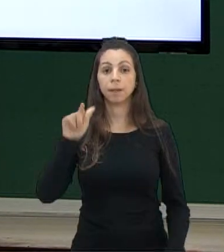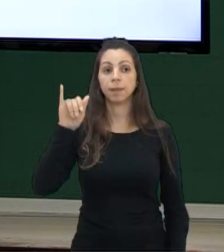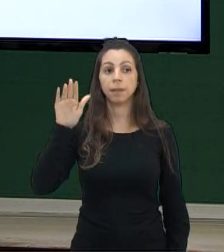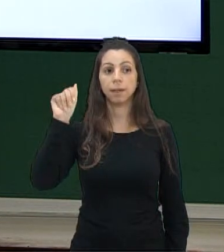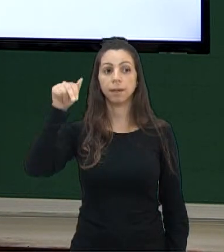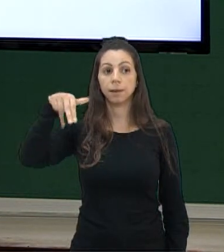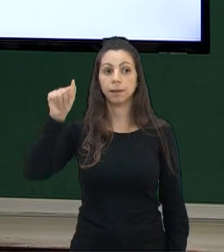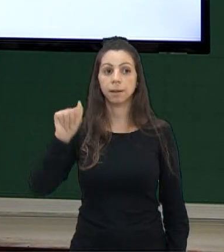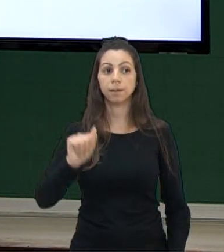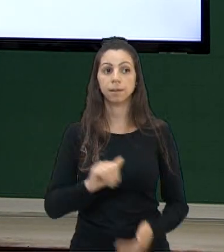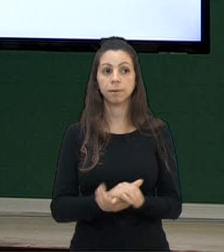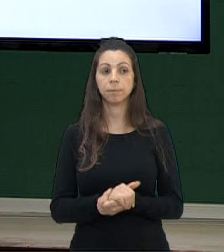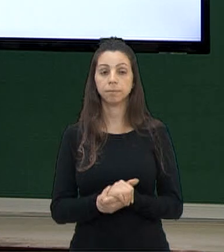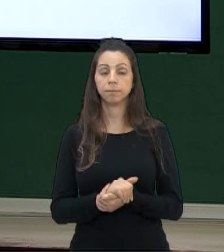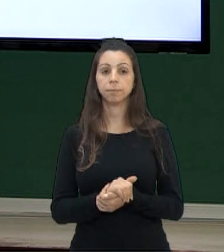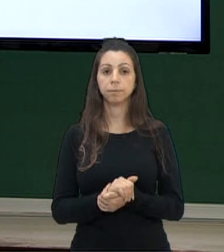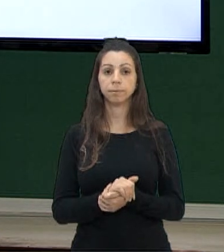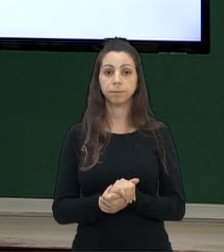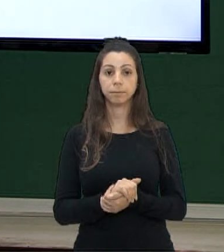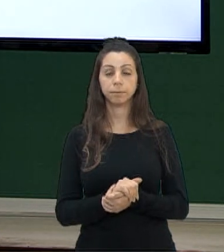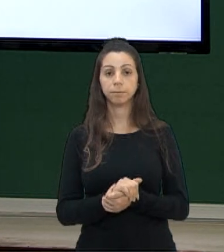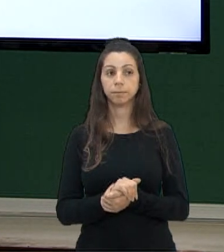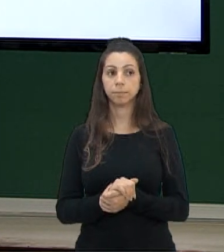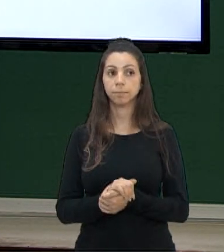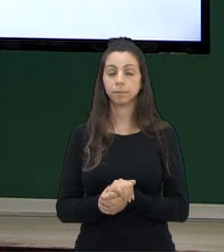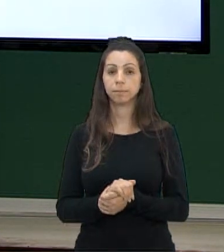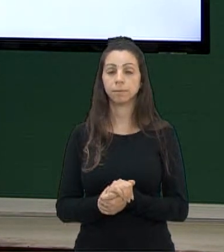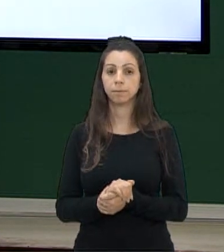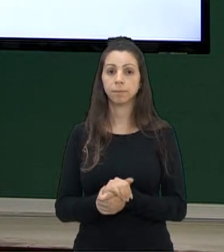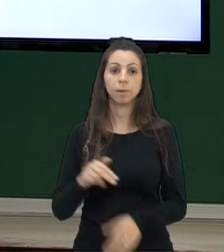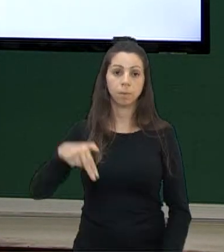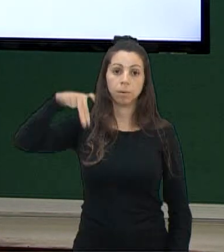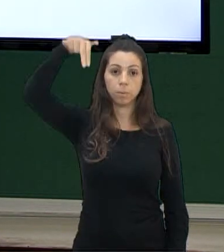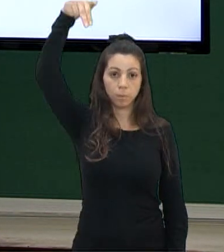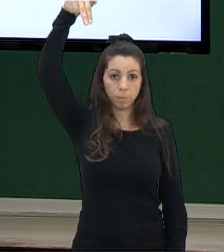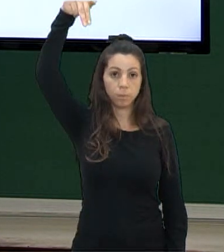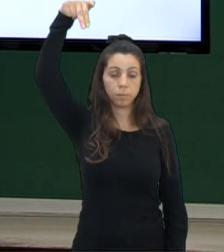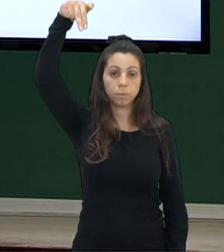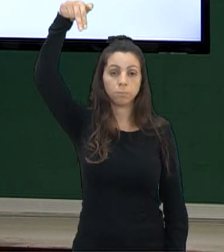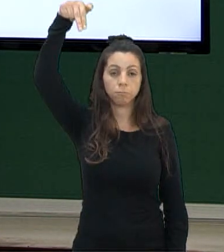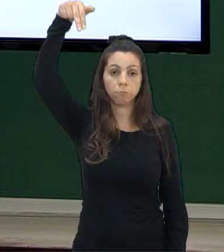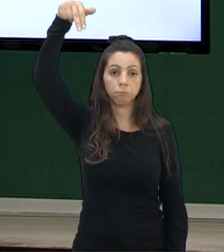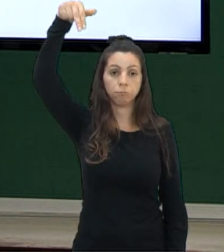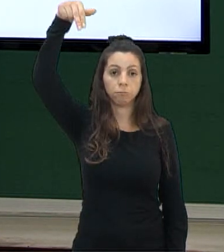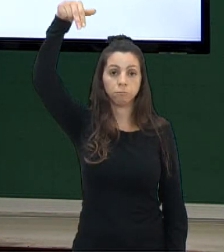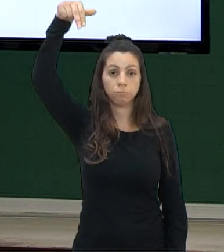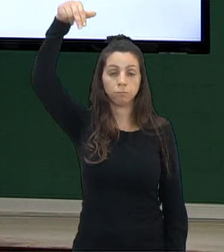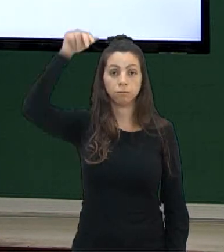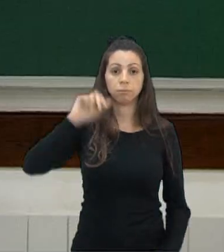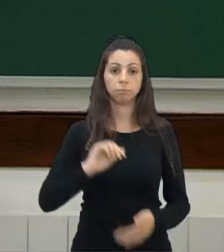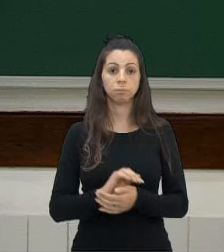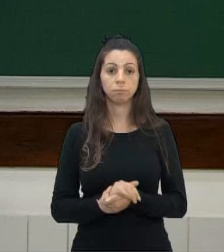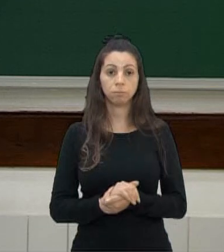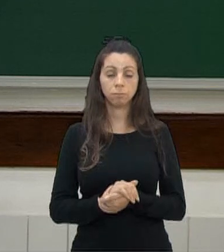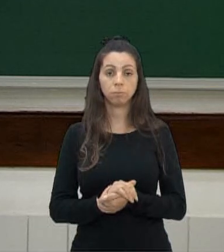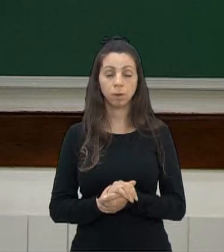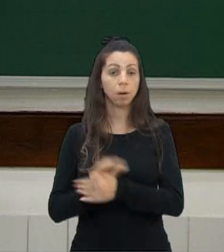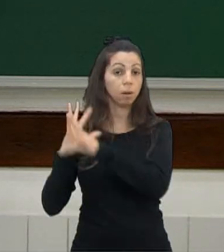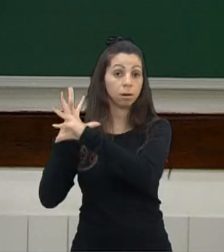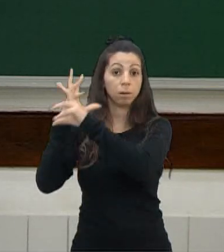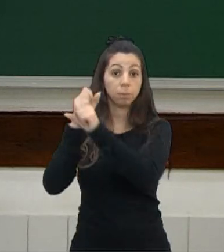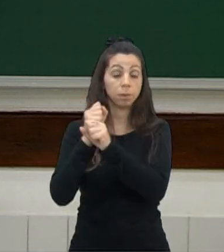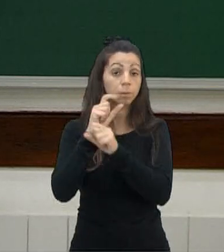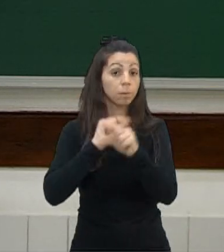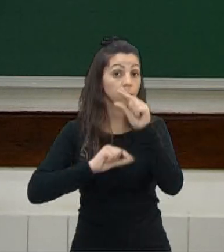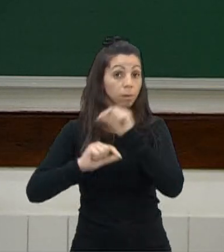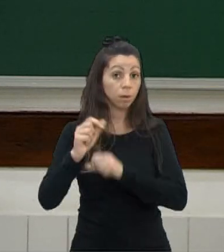Guianas, nesta parte aqui superior norte do mapa. Lembrando que, estudante, Presta atenção aqui,